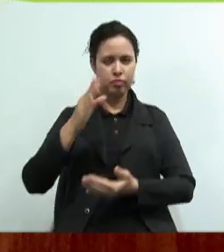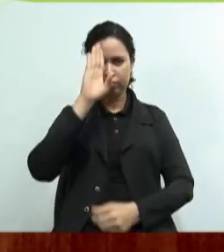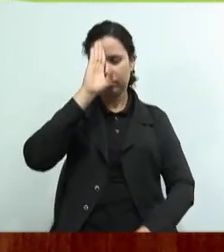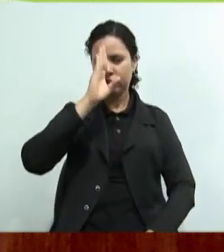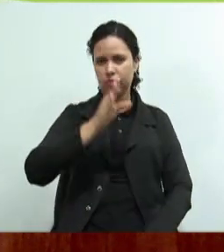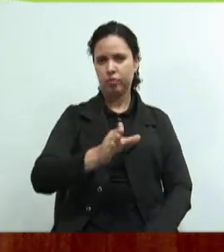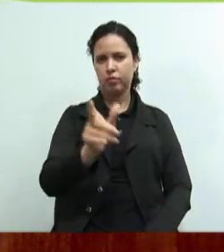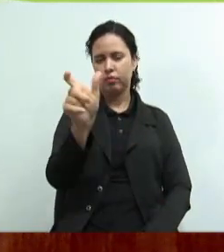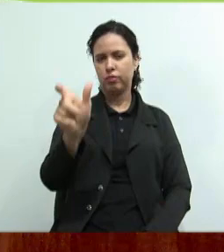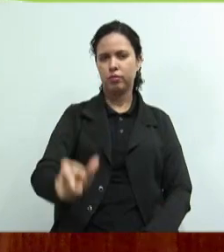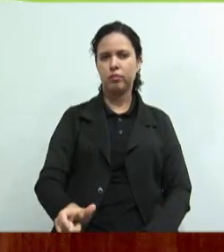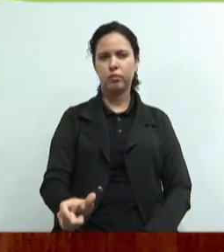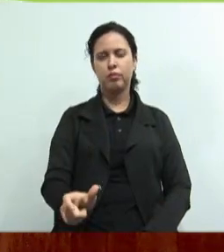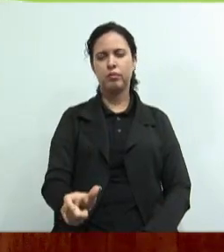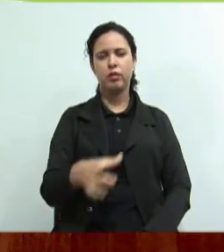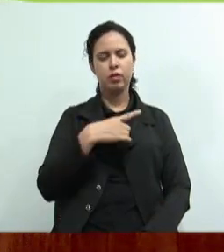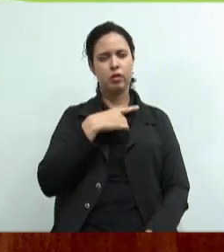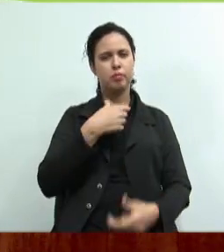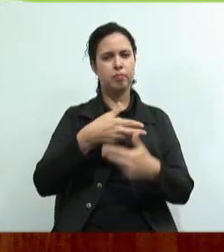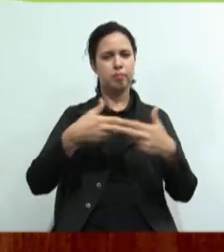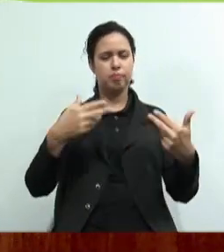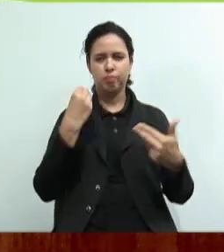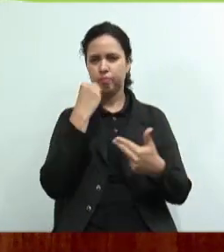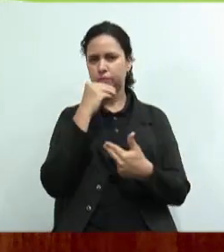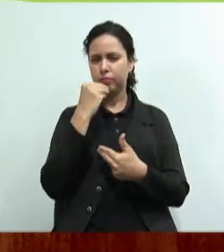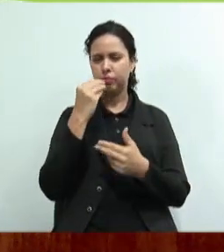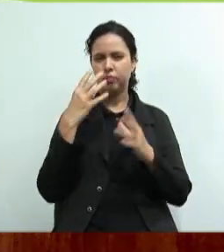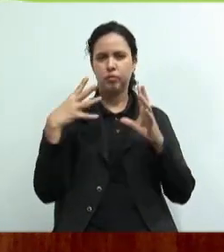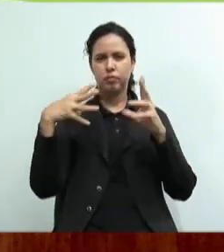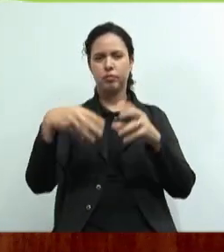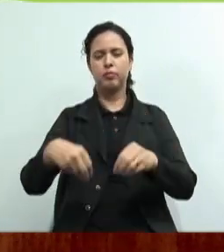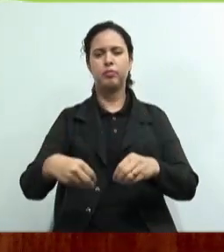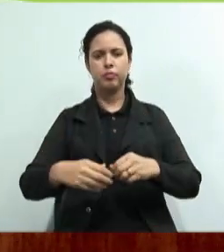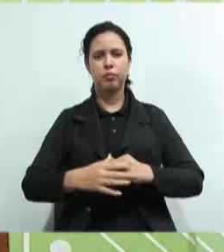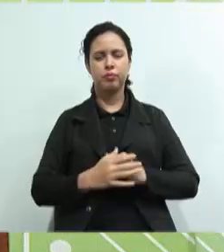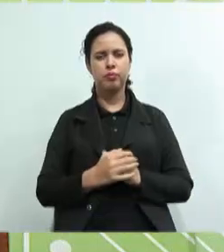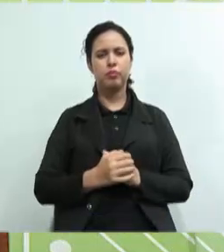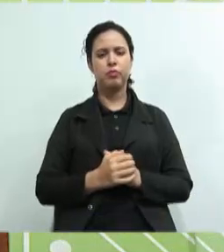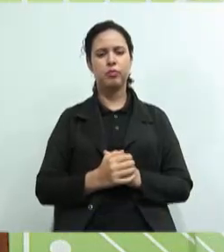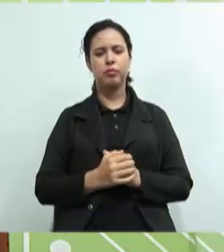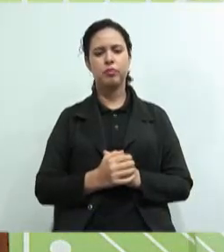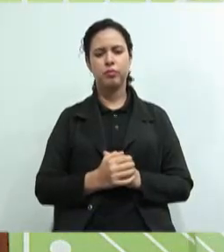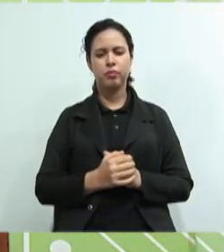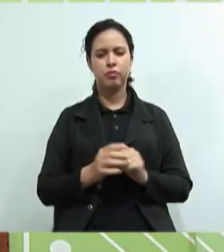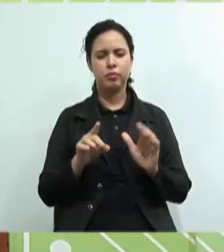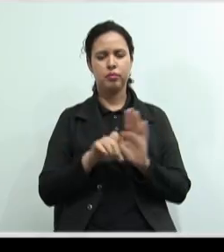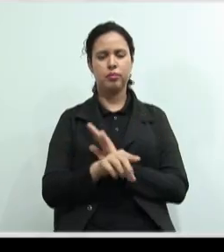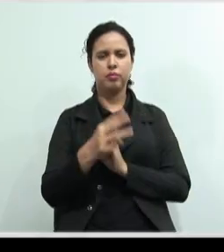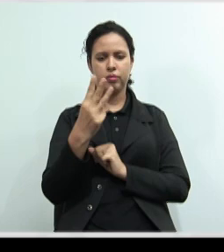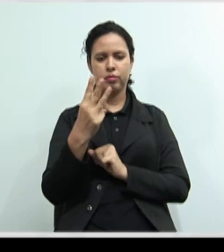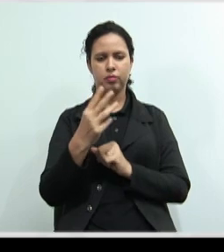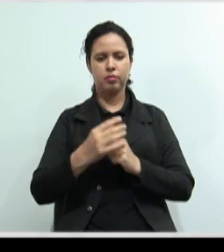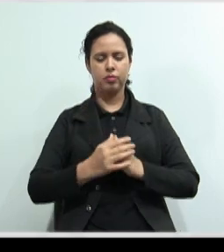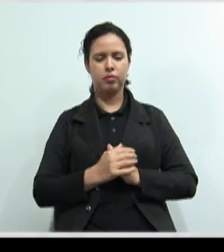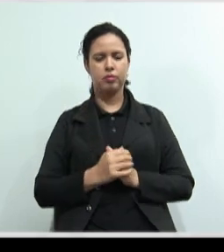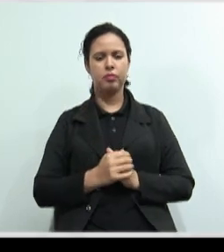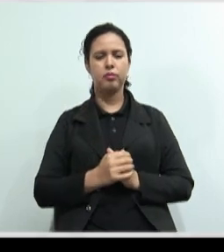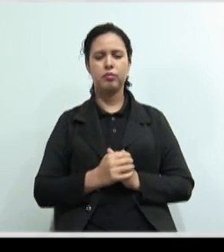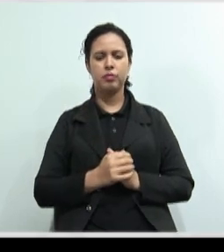com o produtor, ela tem diversas vantagens para todos. Vamos para a pergunta número 3? Aqui no slide a gente lê